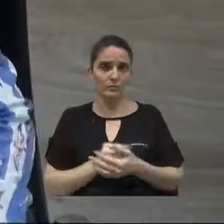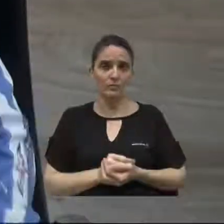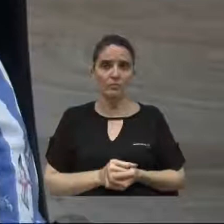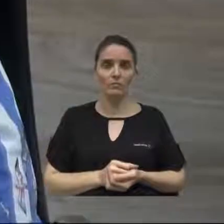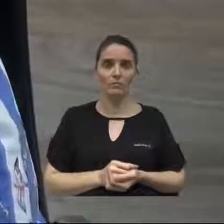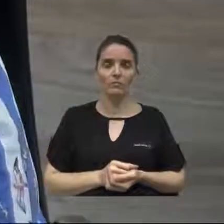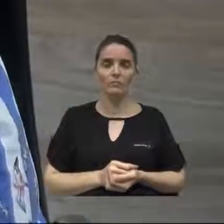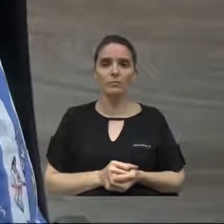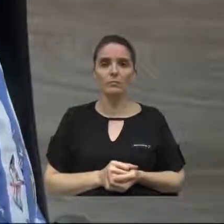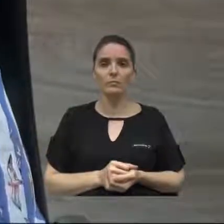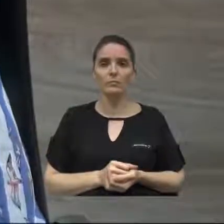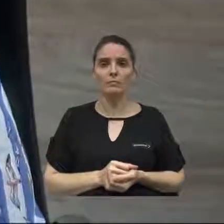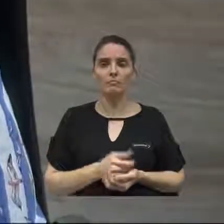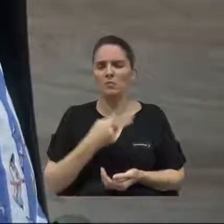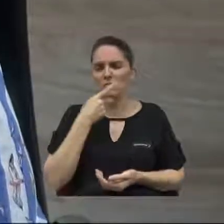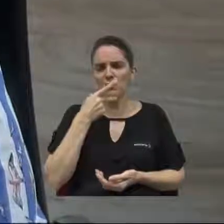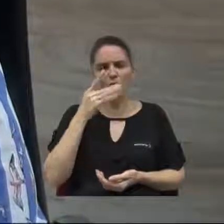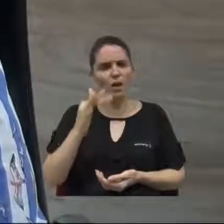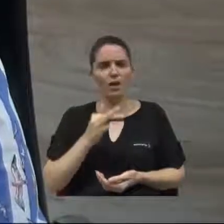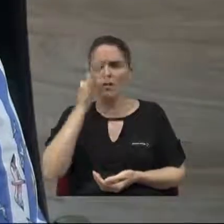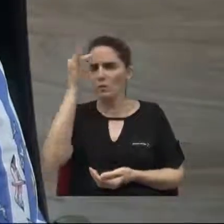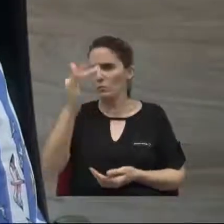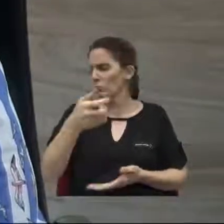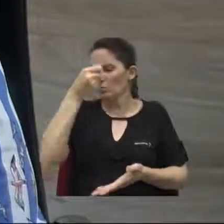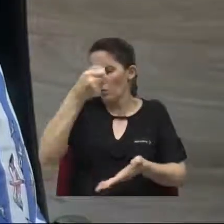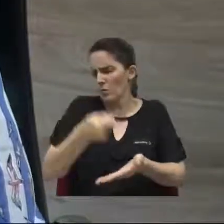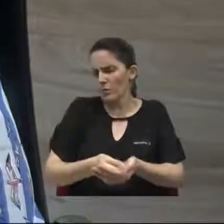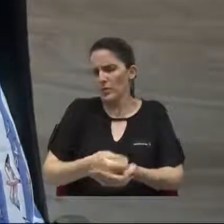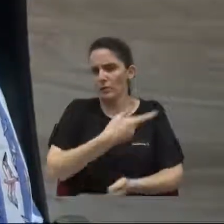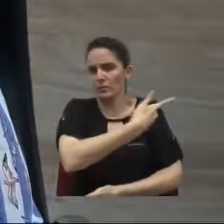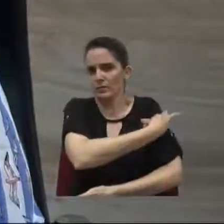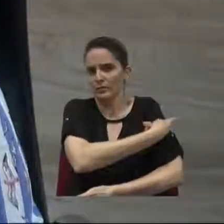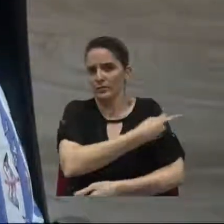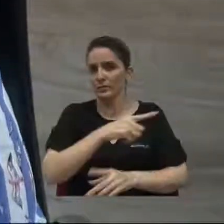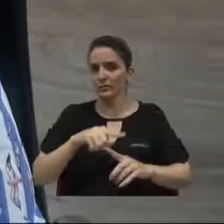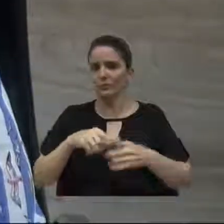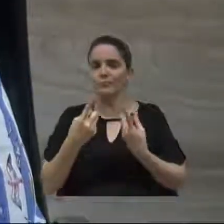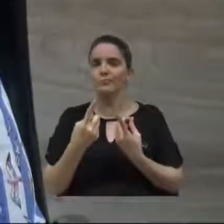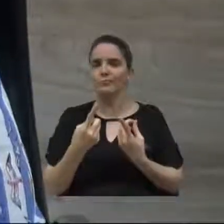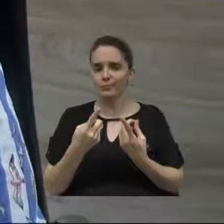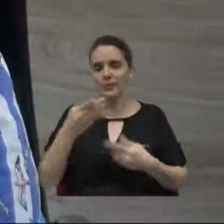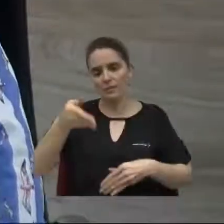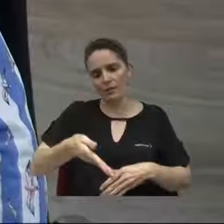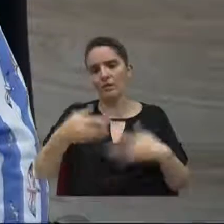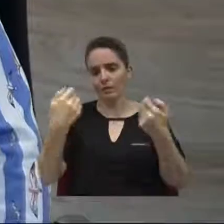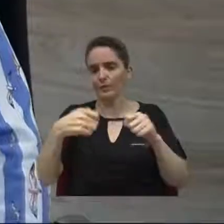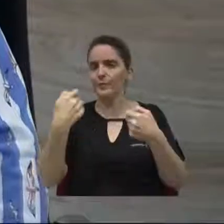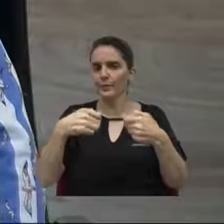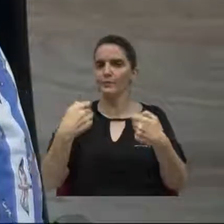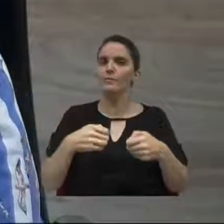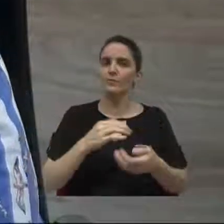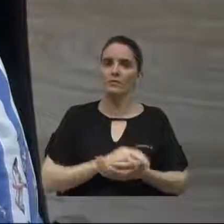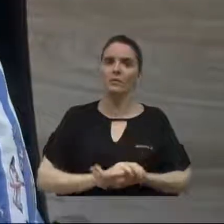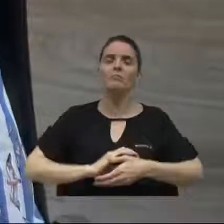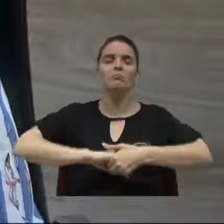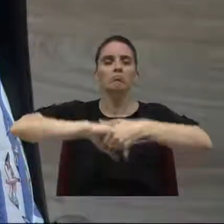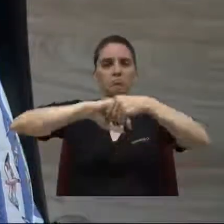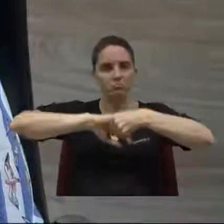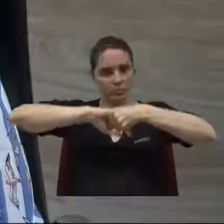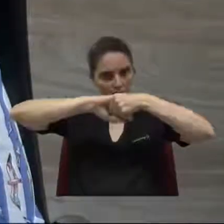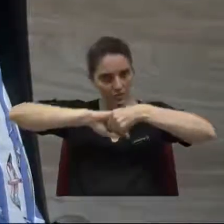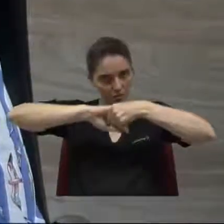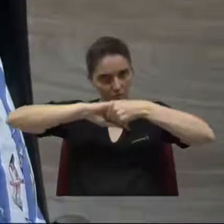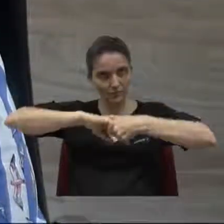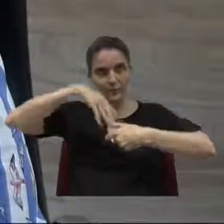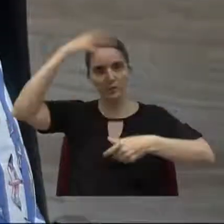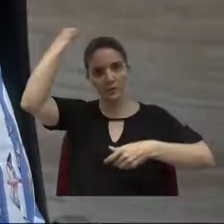dizer que não seja obrigado a fazer a vacina. Mas eu acho que a gente está muito longe disso, né? Então, eu parabenizo, porque a